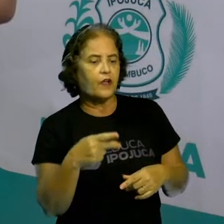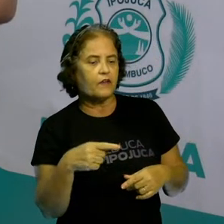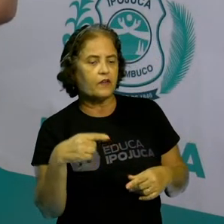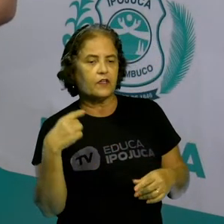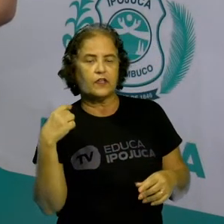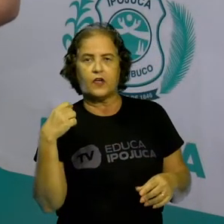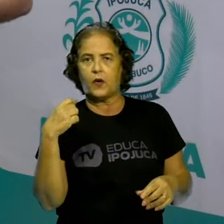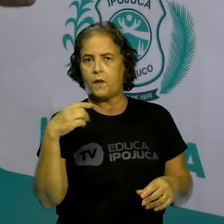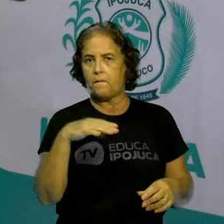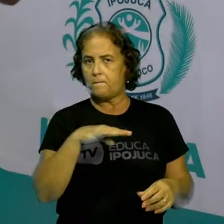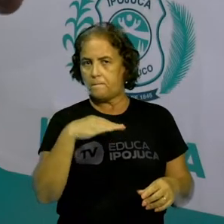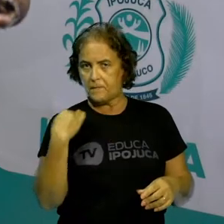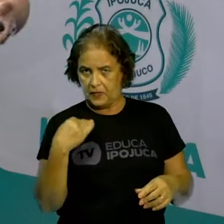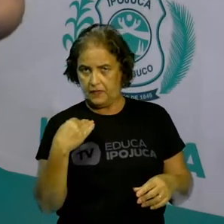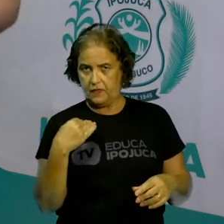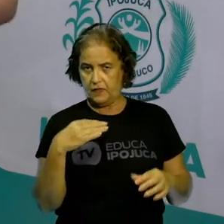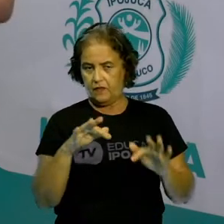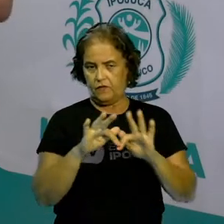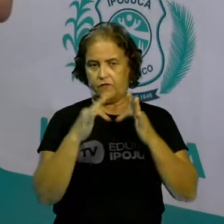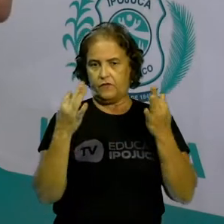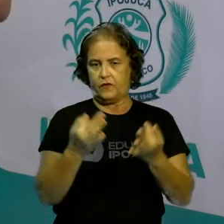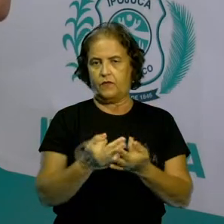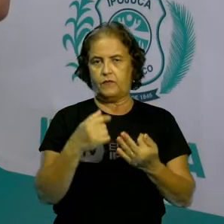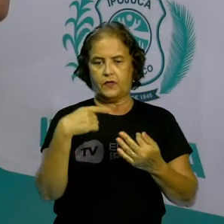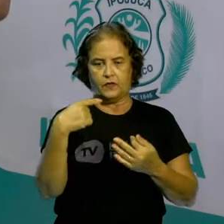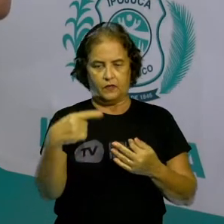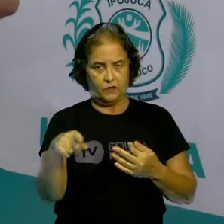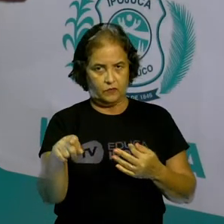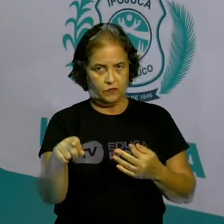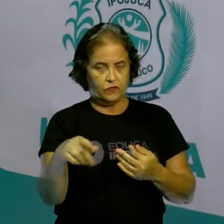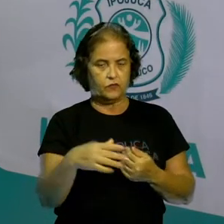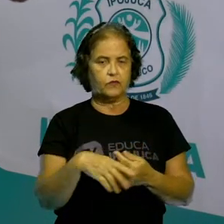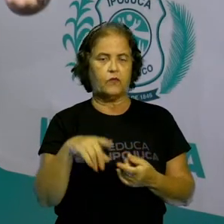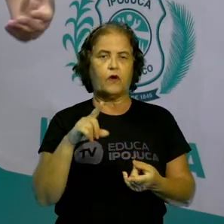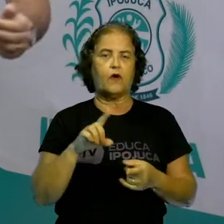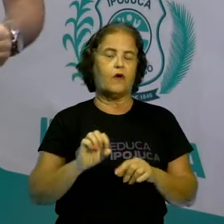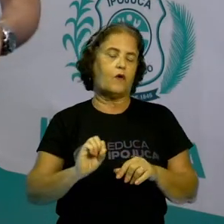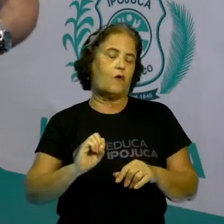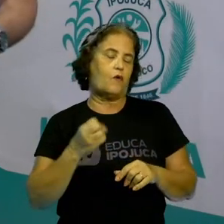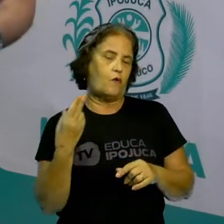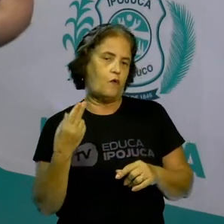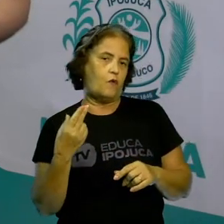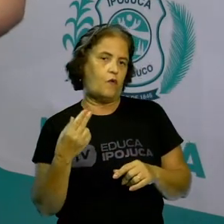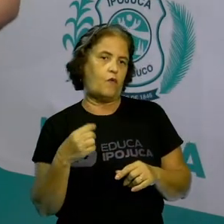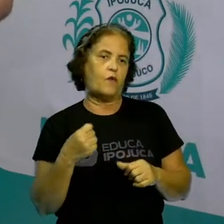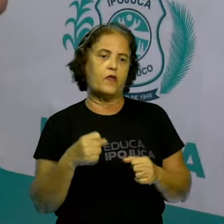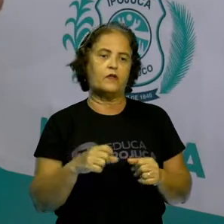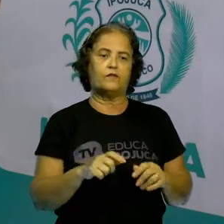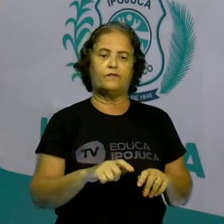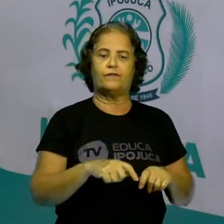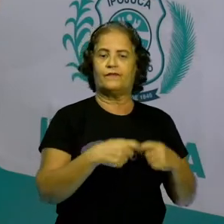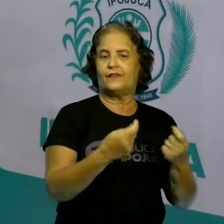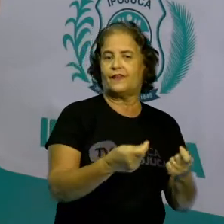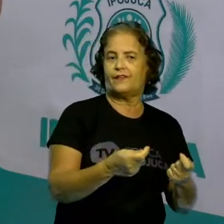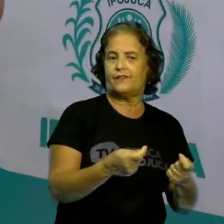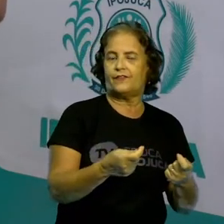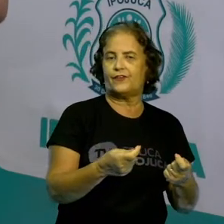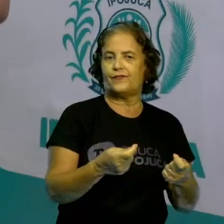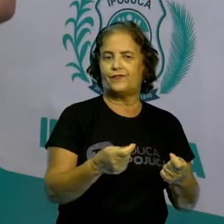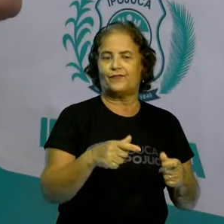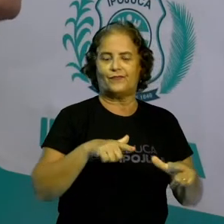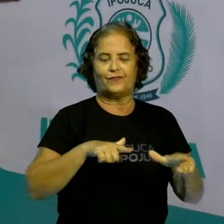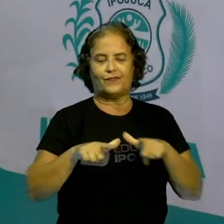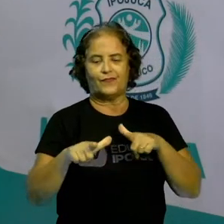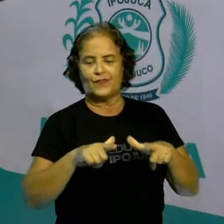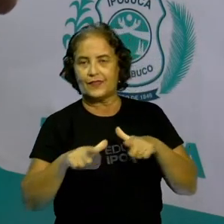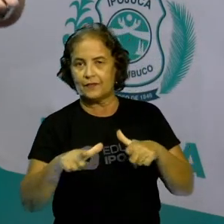Ou então por meio de benesses, né? Então ele oferecia um emprego, oferecia comida,